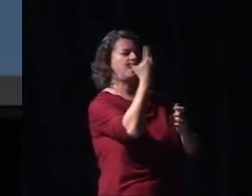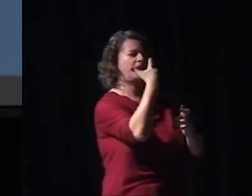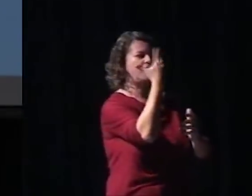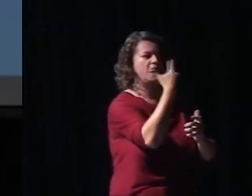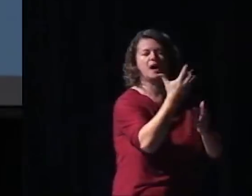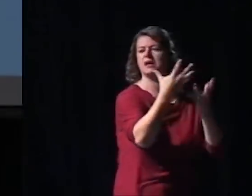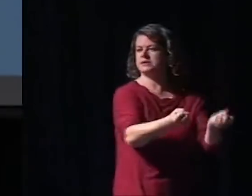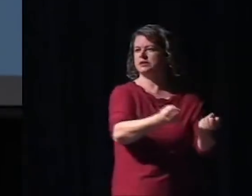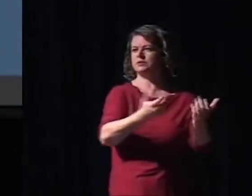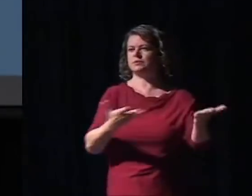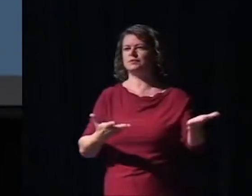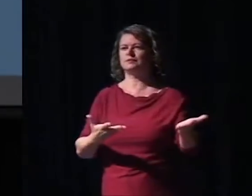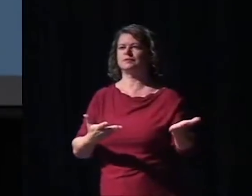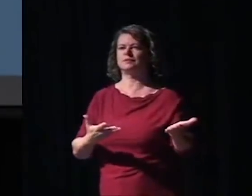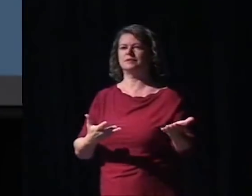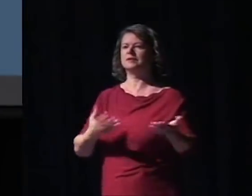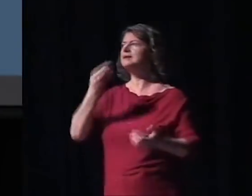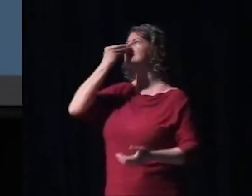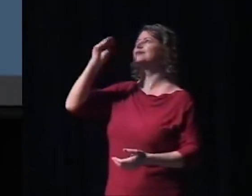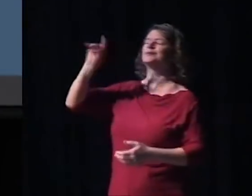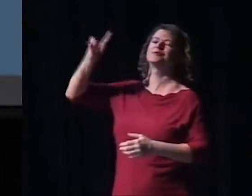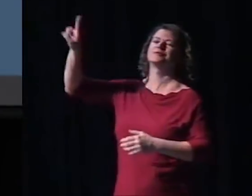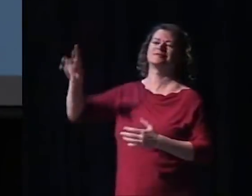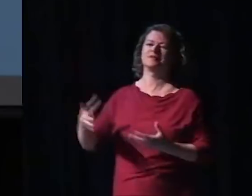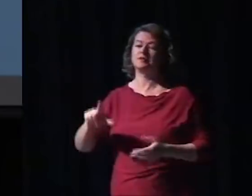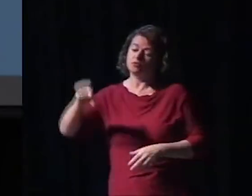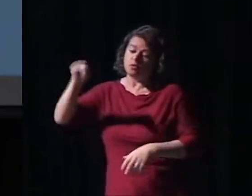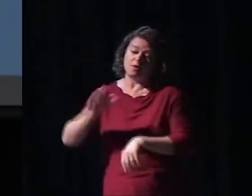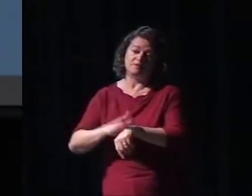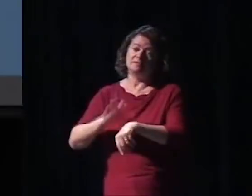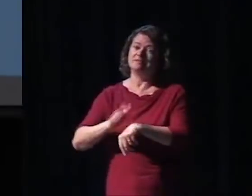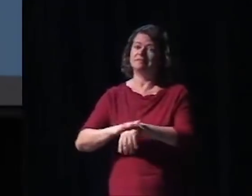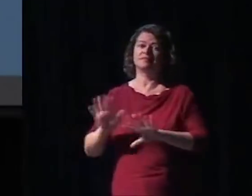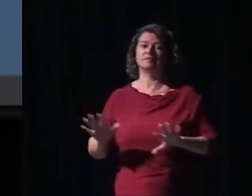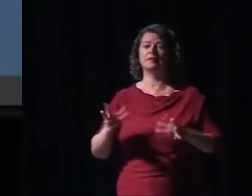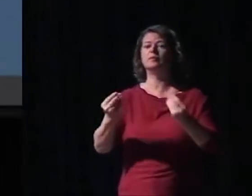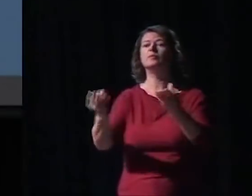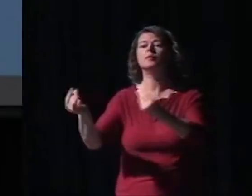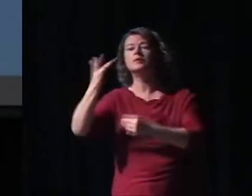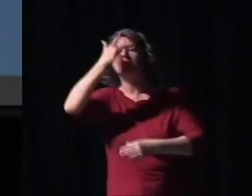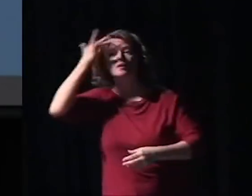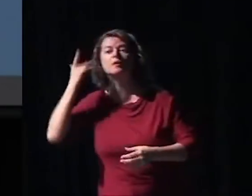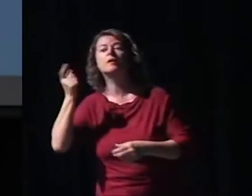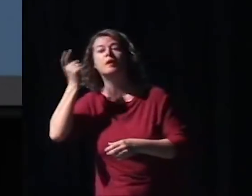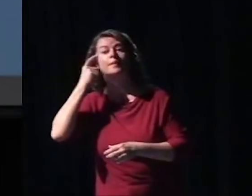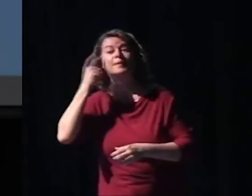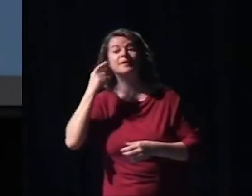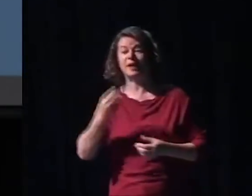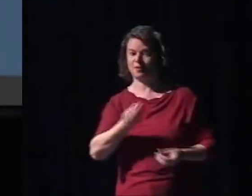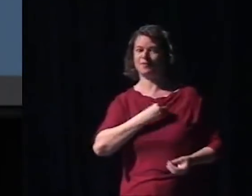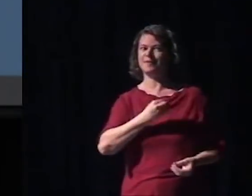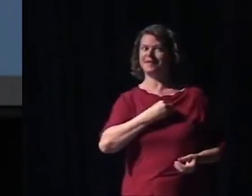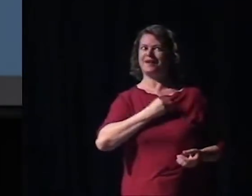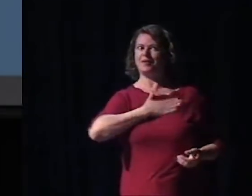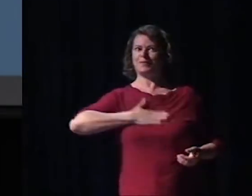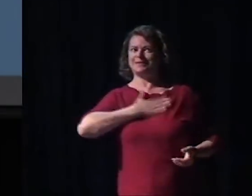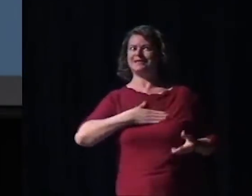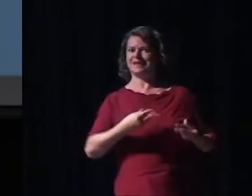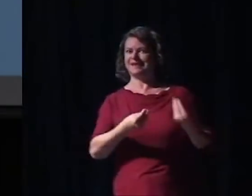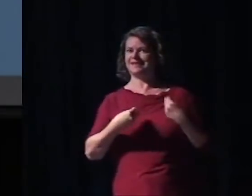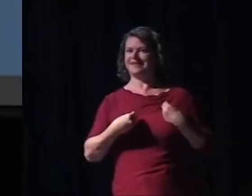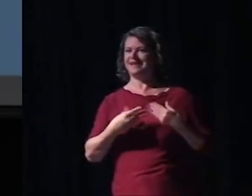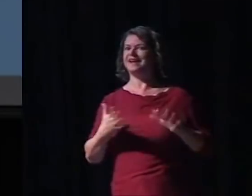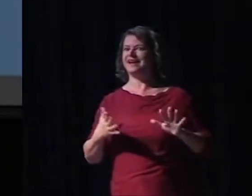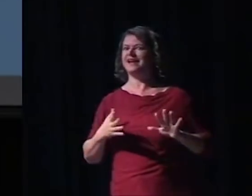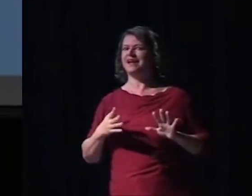Porque tem muita gente que pensa que o pecado, que produz muito prazer, ele